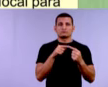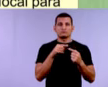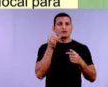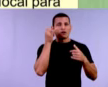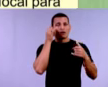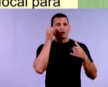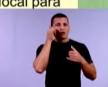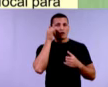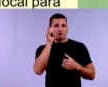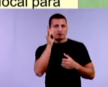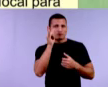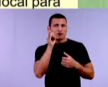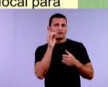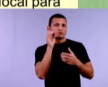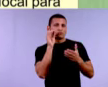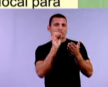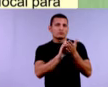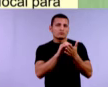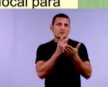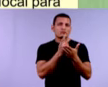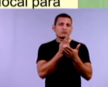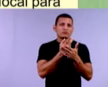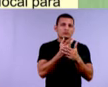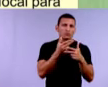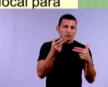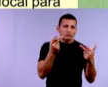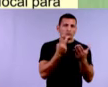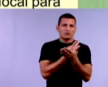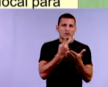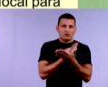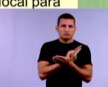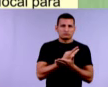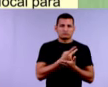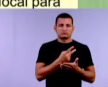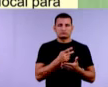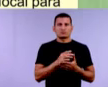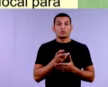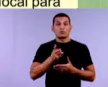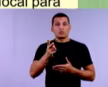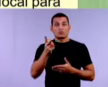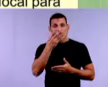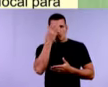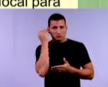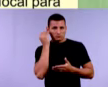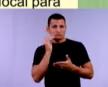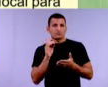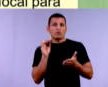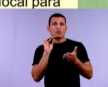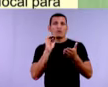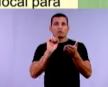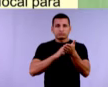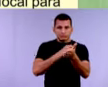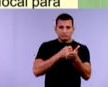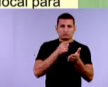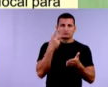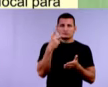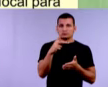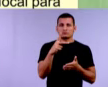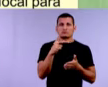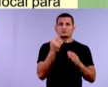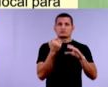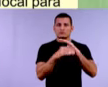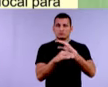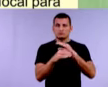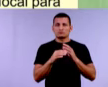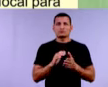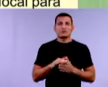postagens incorretas. Nunca deixe de assinar suas mensagens. Evitar fofocas. E-mail no ambiente de trabalho